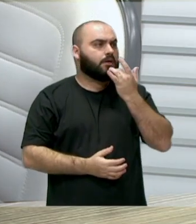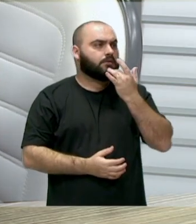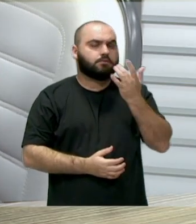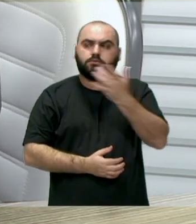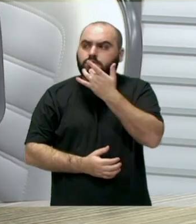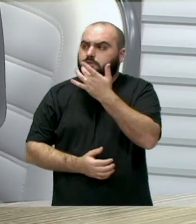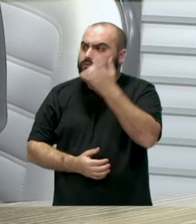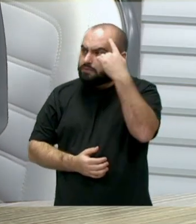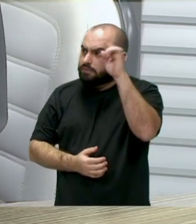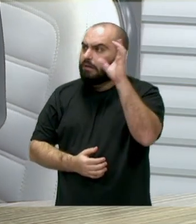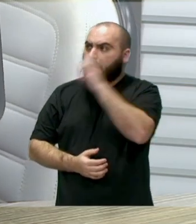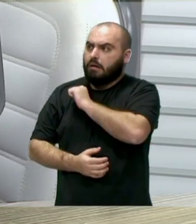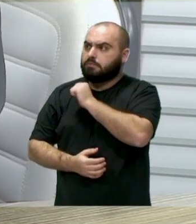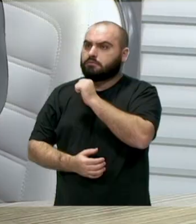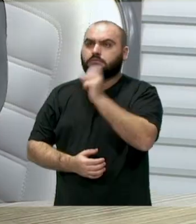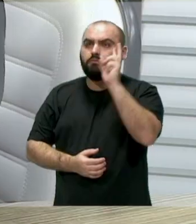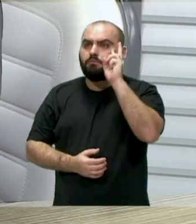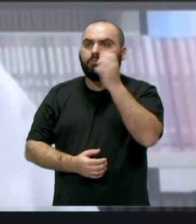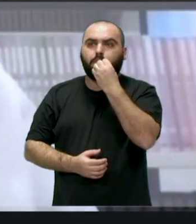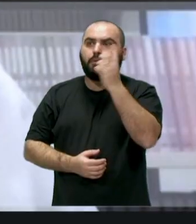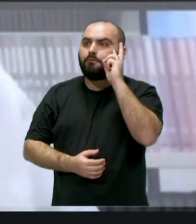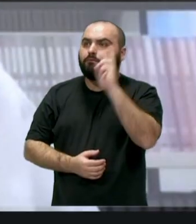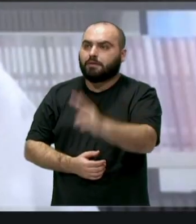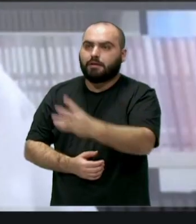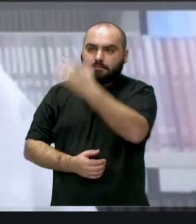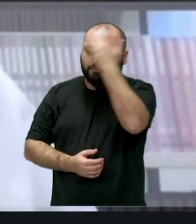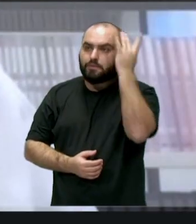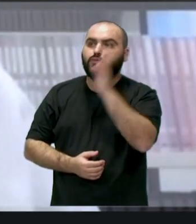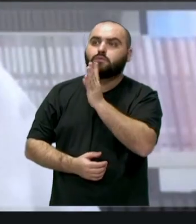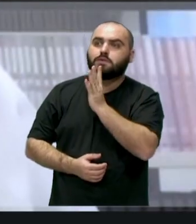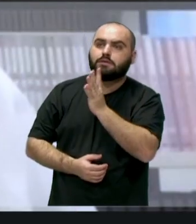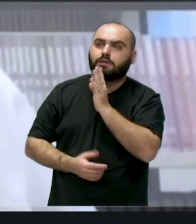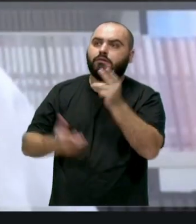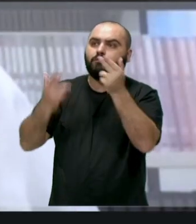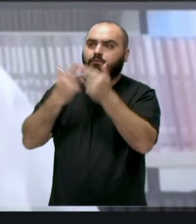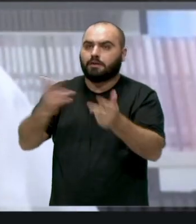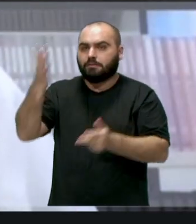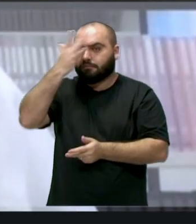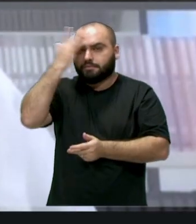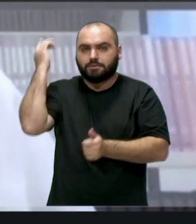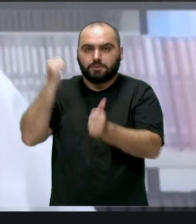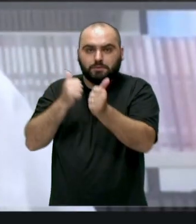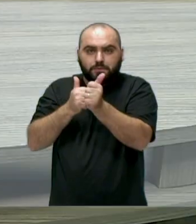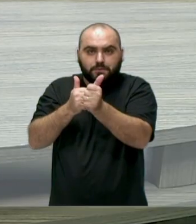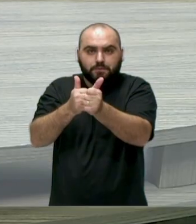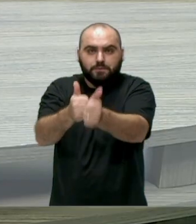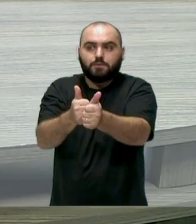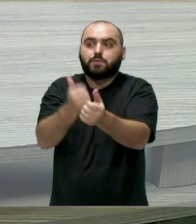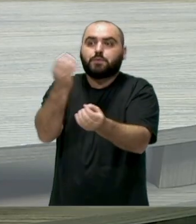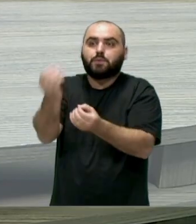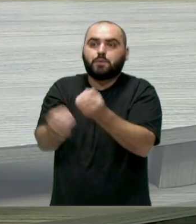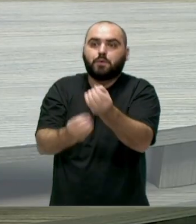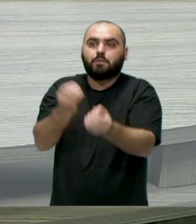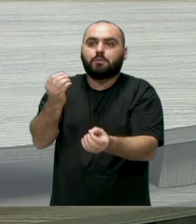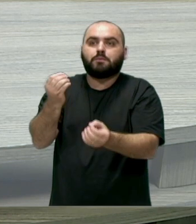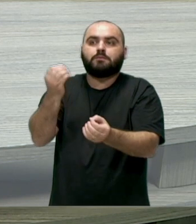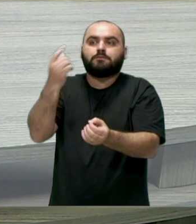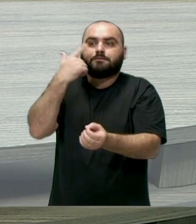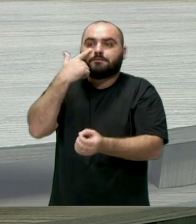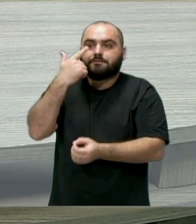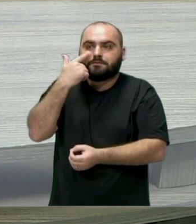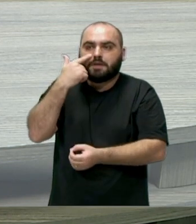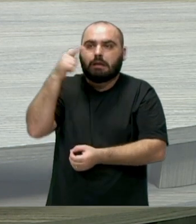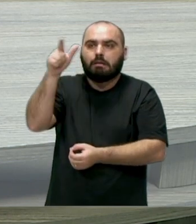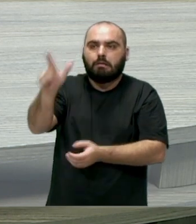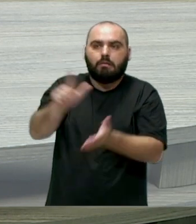e é bom ver as pessoas, você conhece um monte de Sim, gente, acompanha de perto como é que se processa, vê a